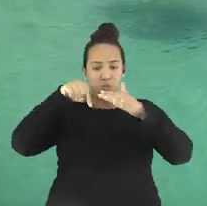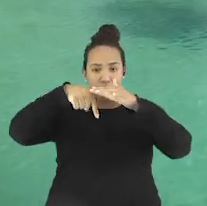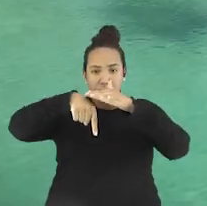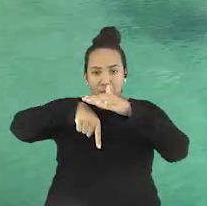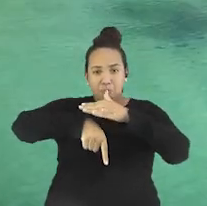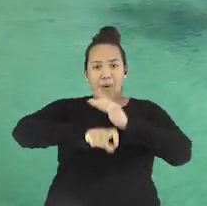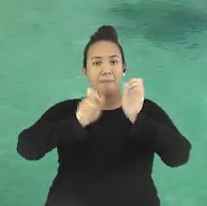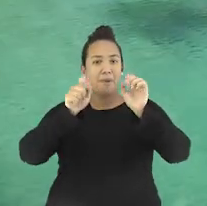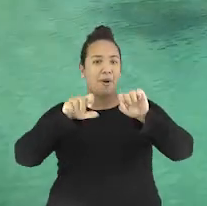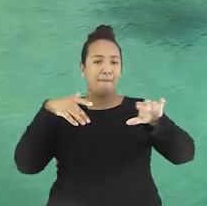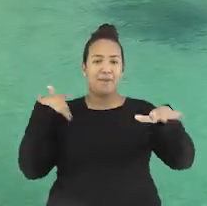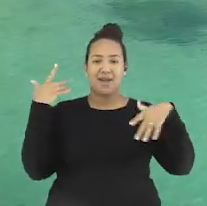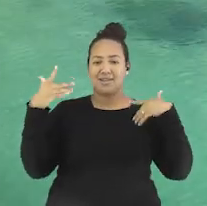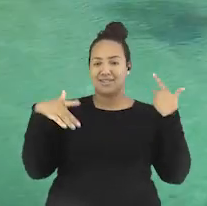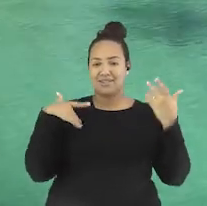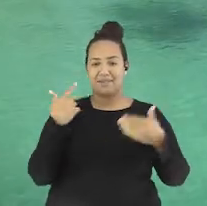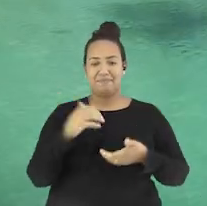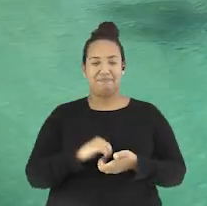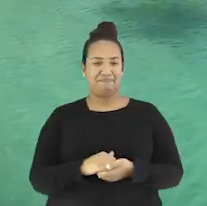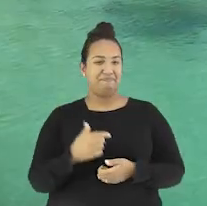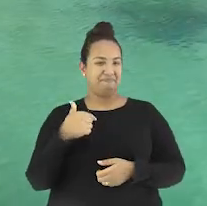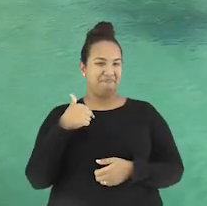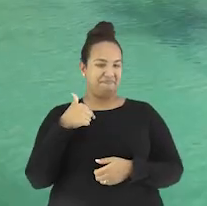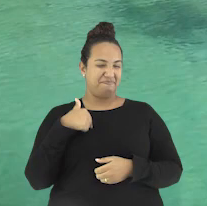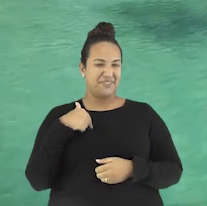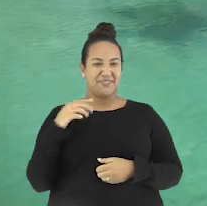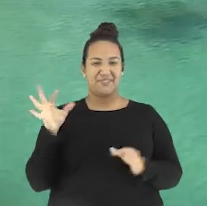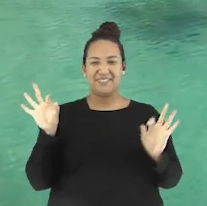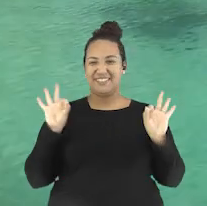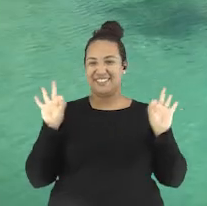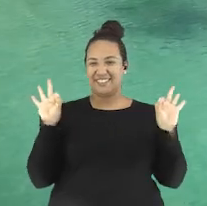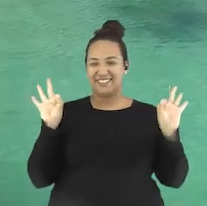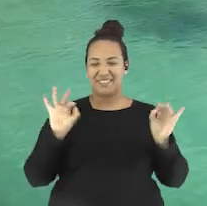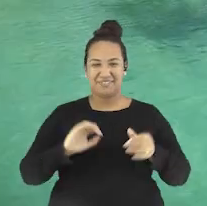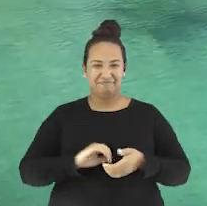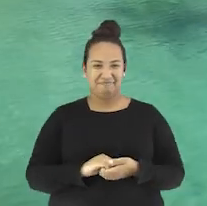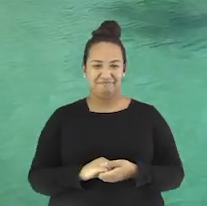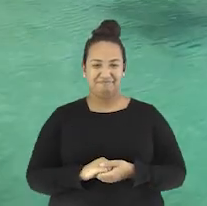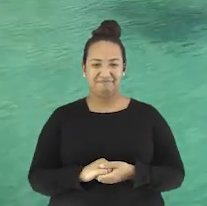passeios, restaurantes, entre outros. Eu estou muito chique, não é mesmo?